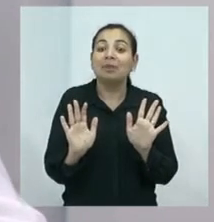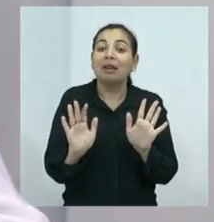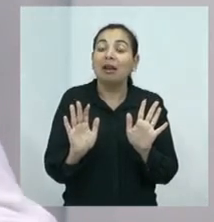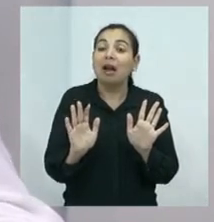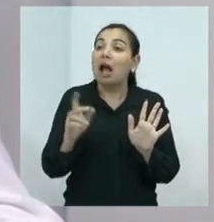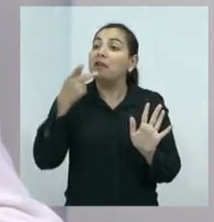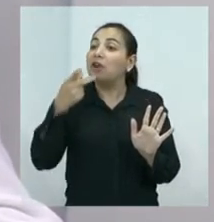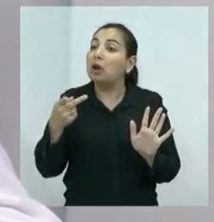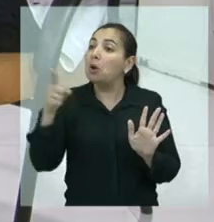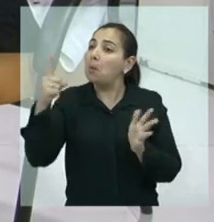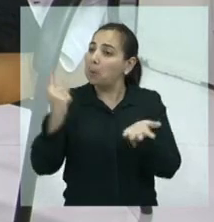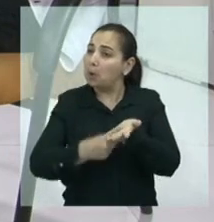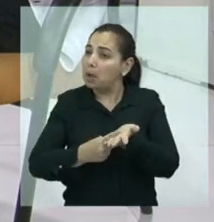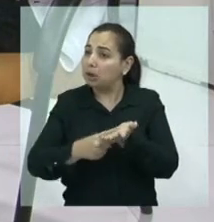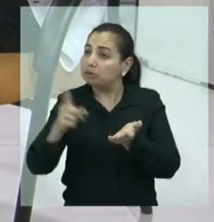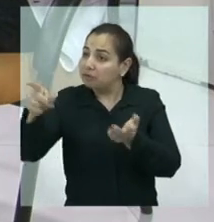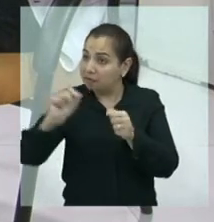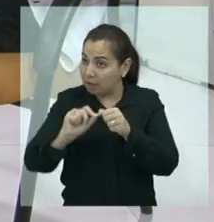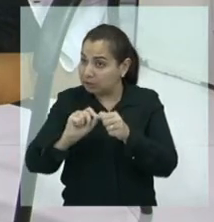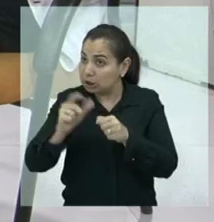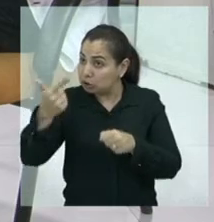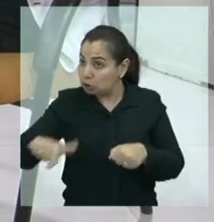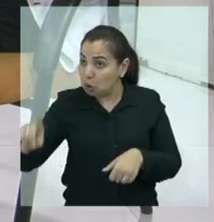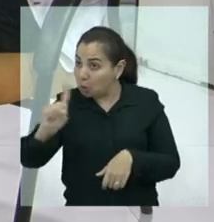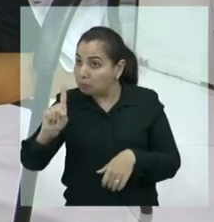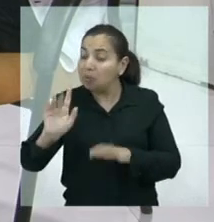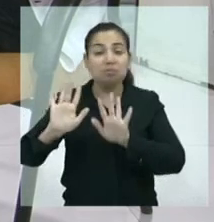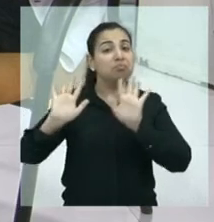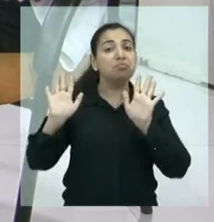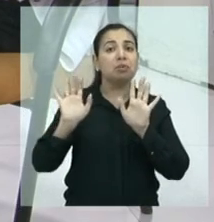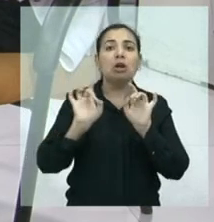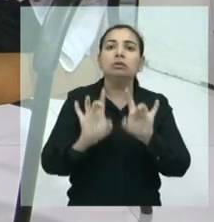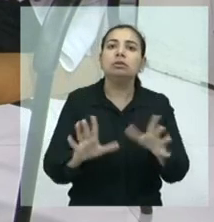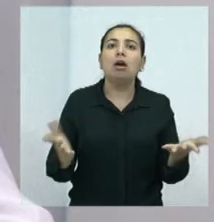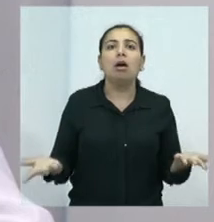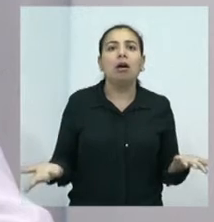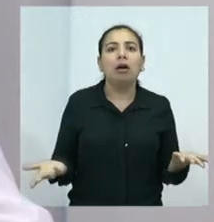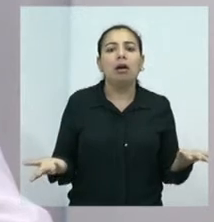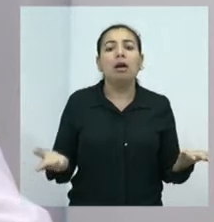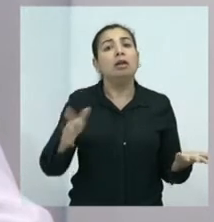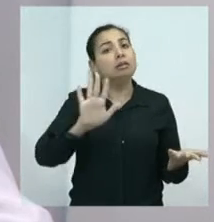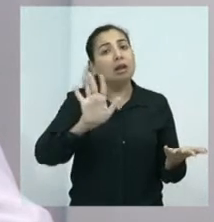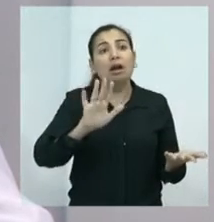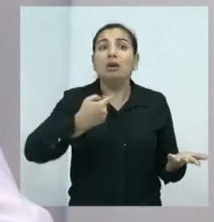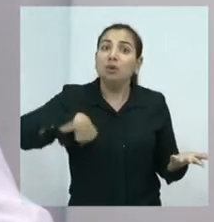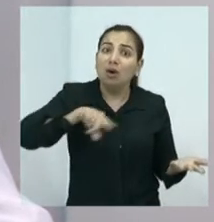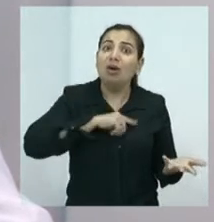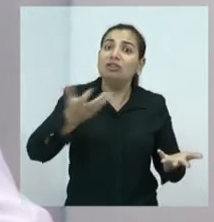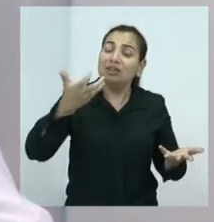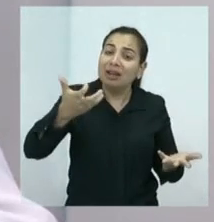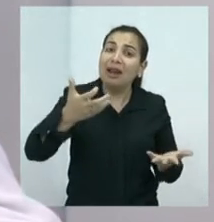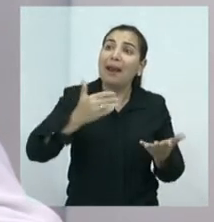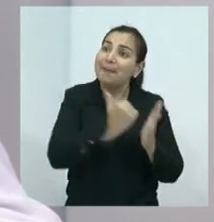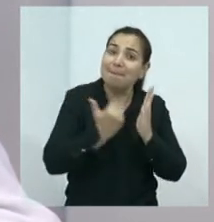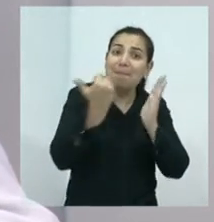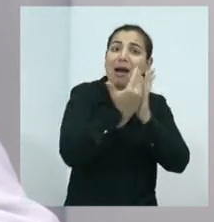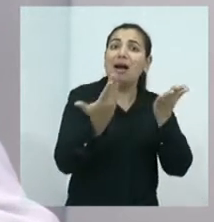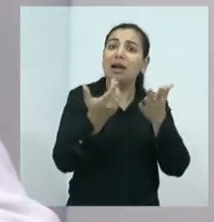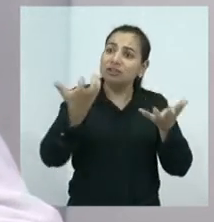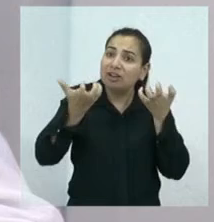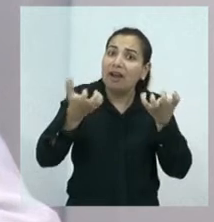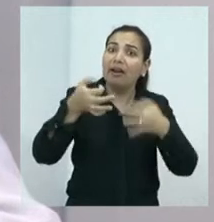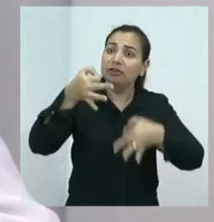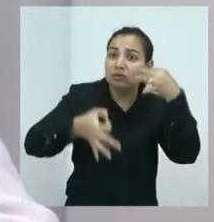acontecesse mais. Vocês queriam algo mais? Exatamente. A gente queria uma apuração e queria que a universidade se posicionasse, inclusive, para que não aconteçam